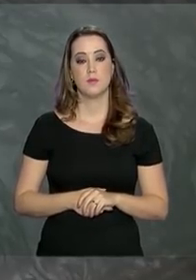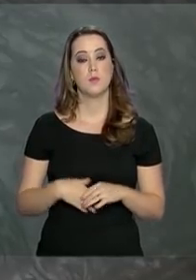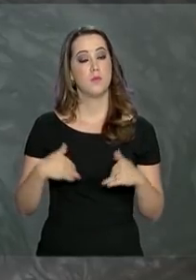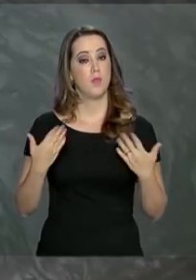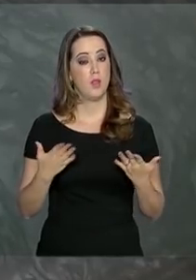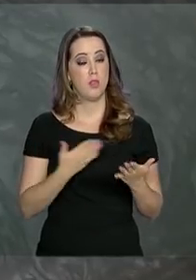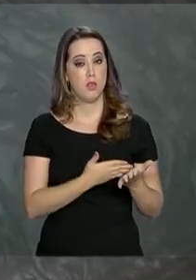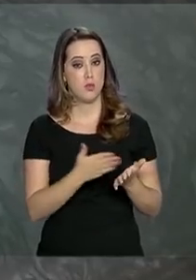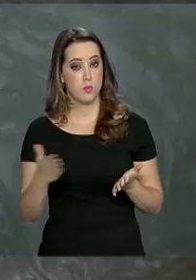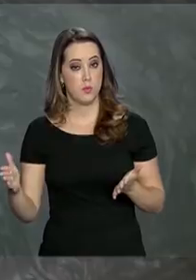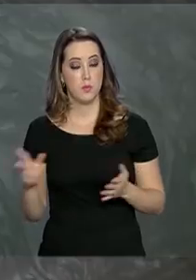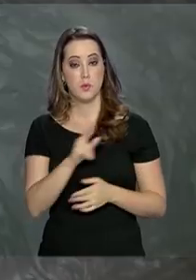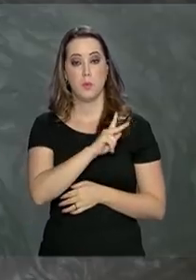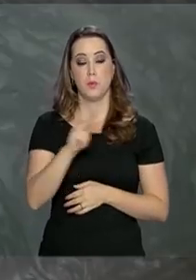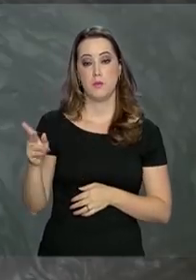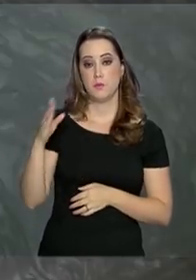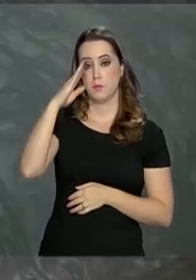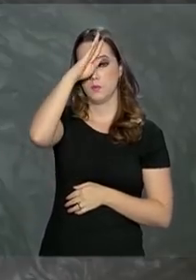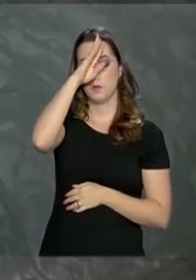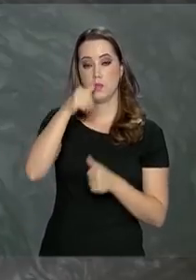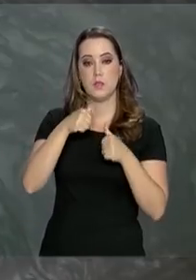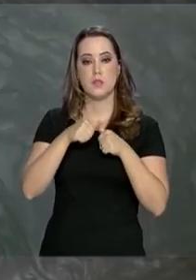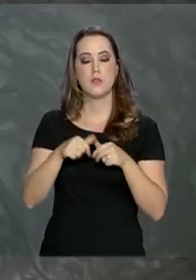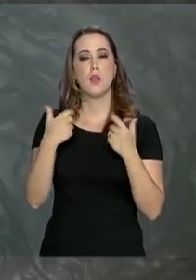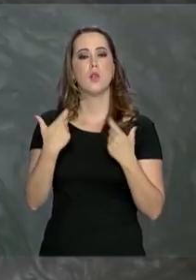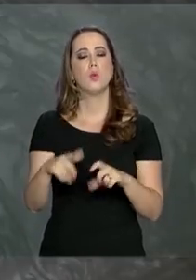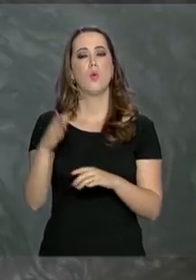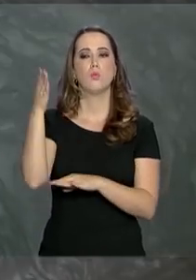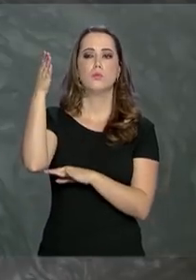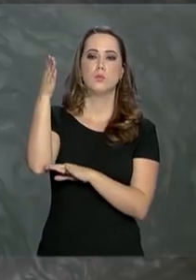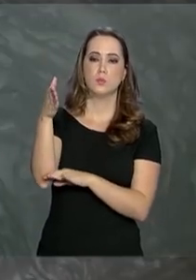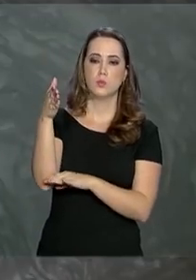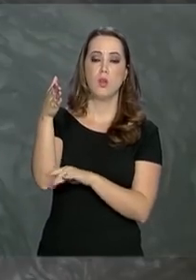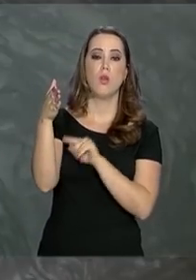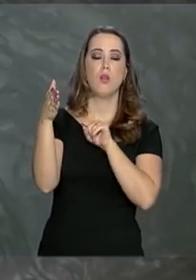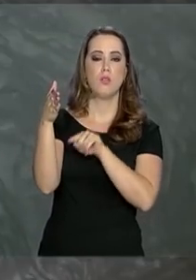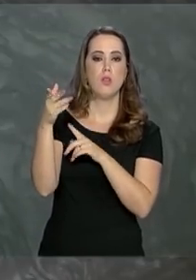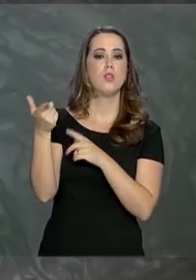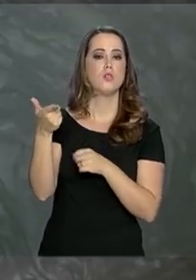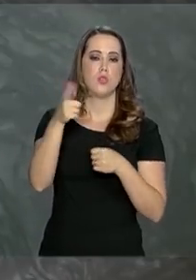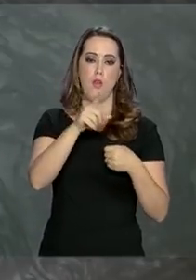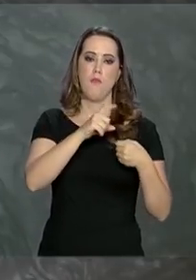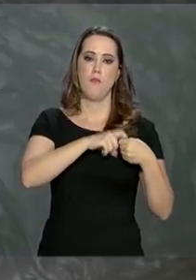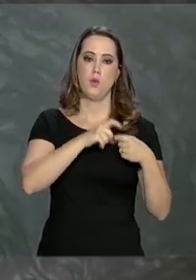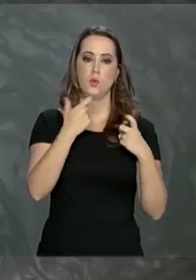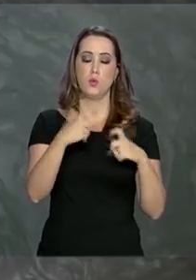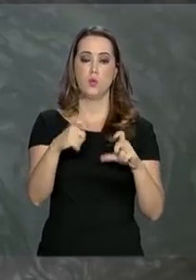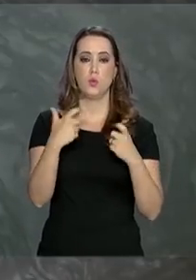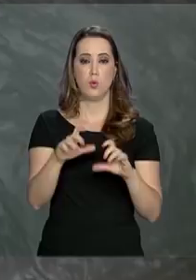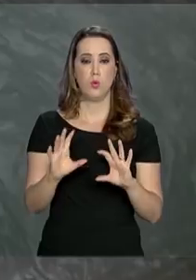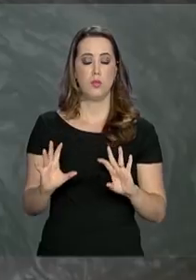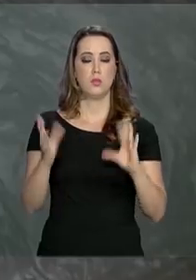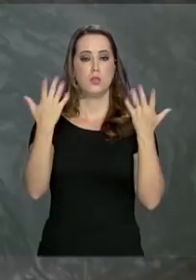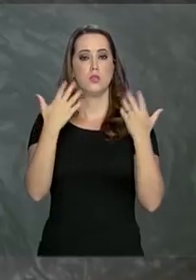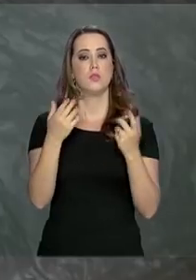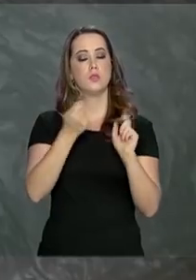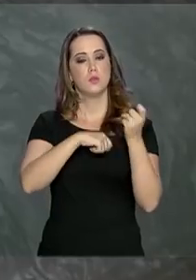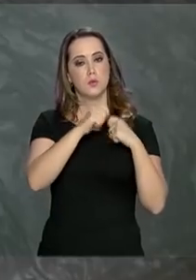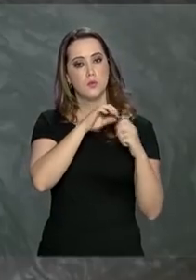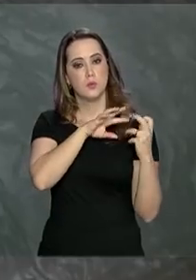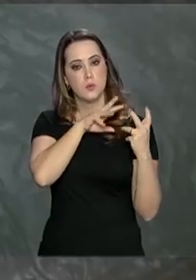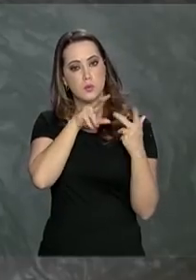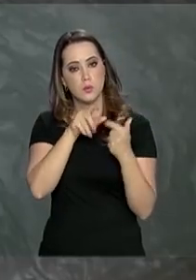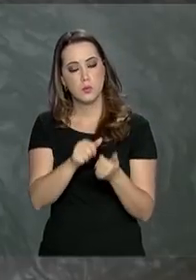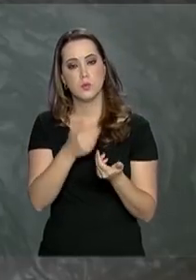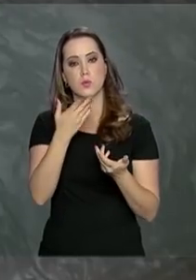Bom, neste momento, o presidente Jair Bolsonaro está no hotel em que ele está hospedado. Ele já voltou do centro de eventos do Fórum Econômico